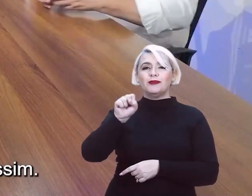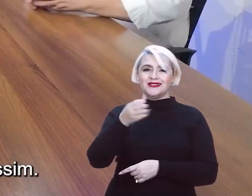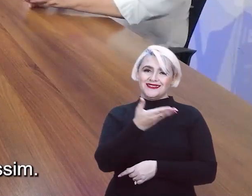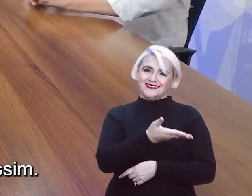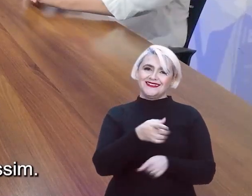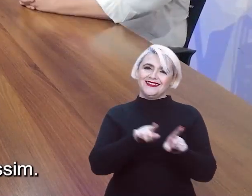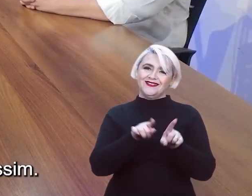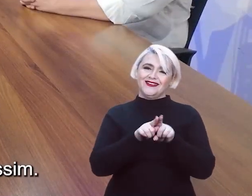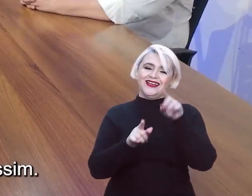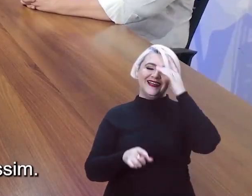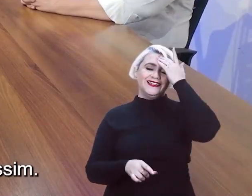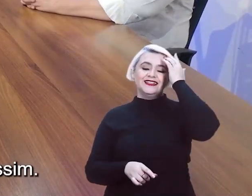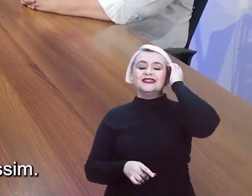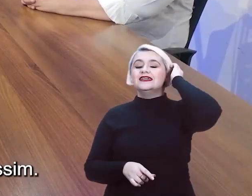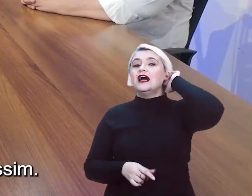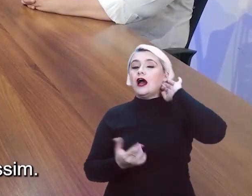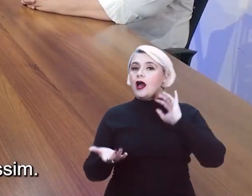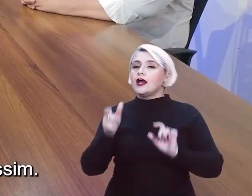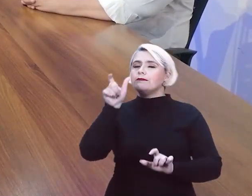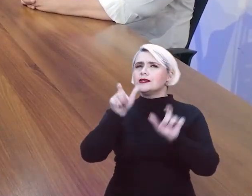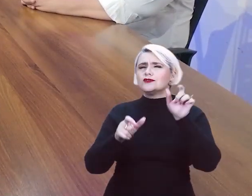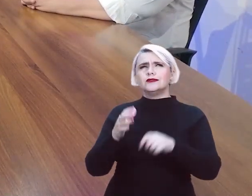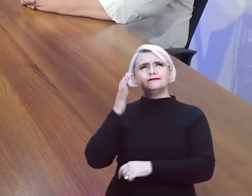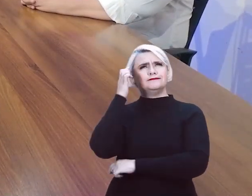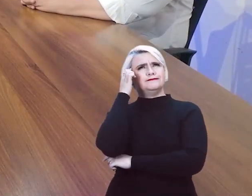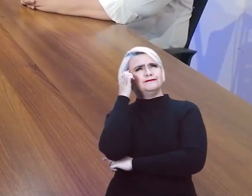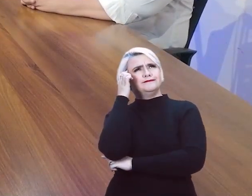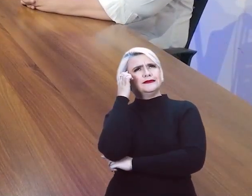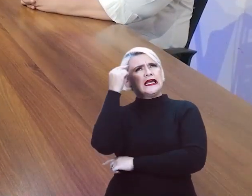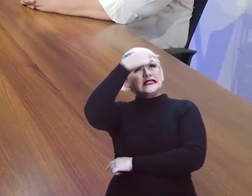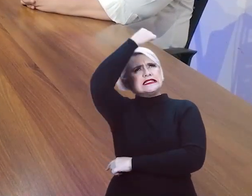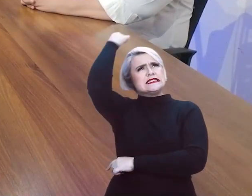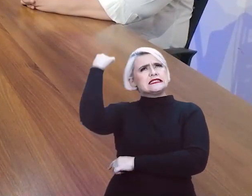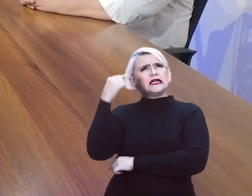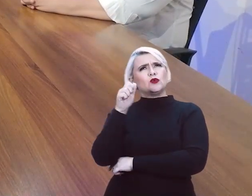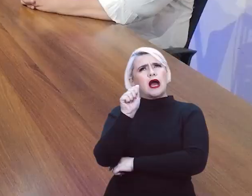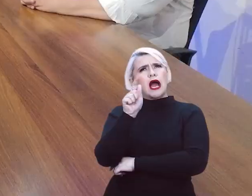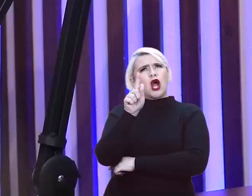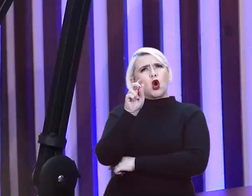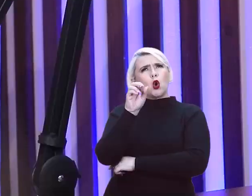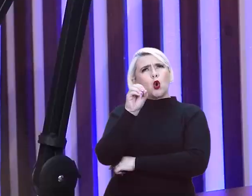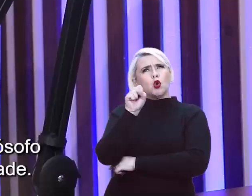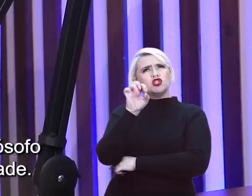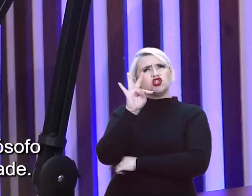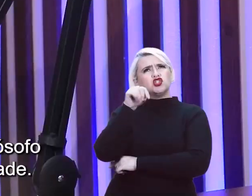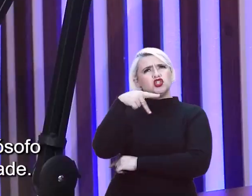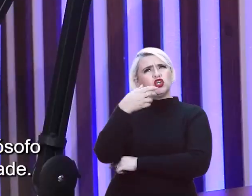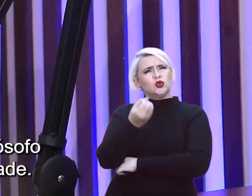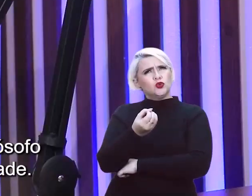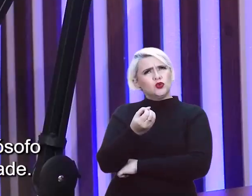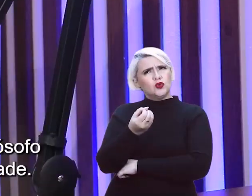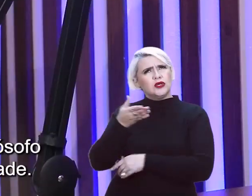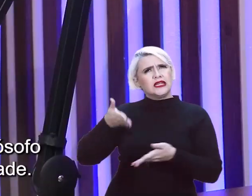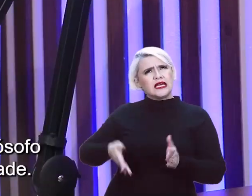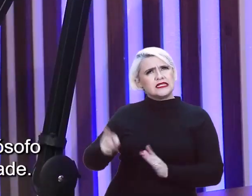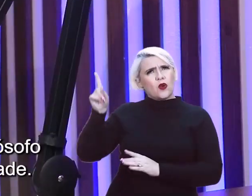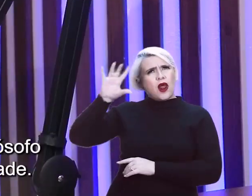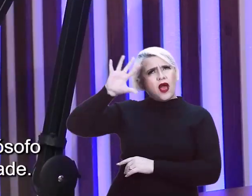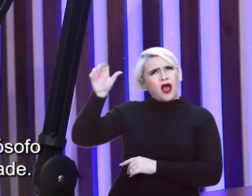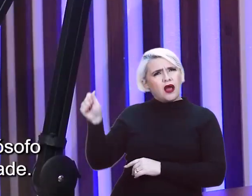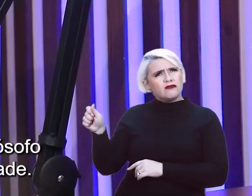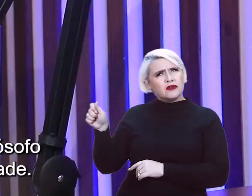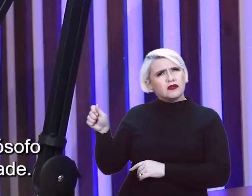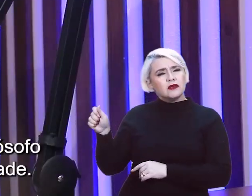Pois é. E aí as pessoas ficam assim, mas Santo Agostinho, sim. Quer dizer, qualquer um outro filósofo